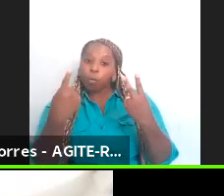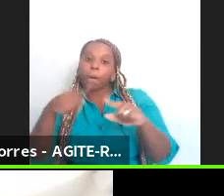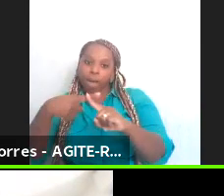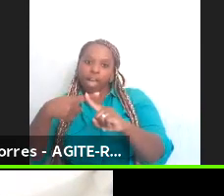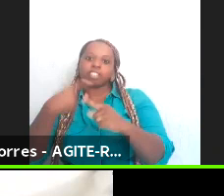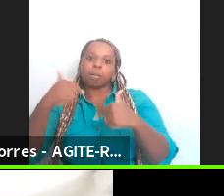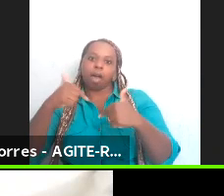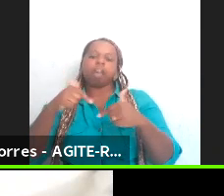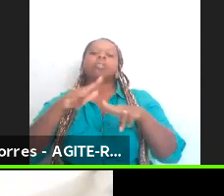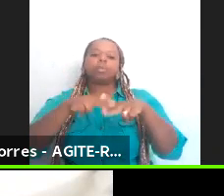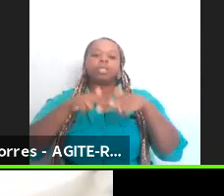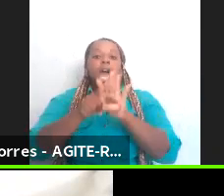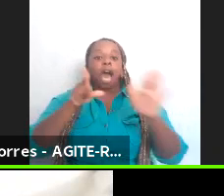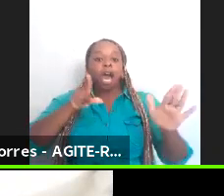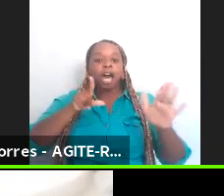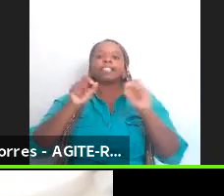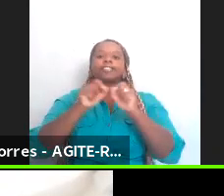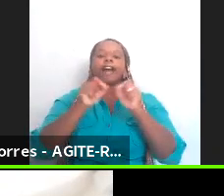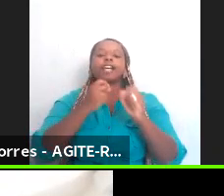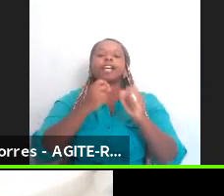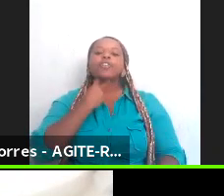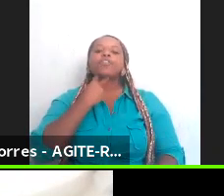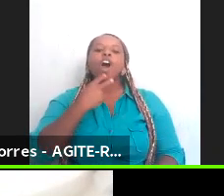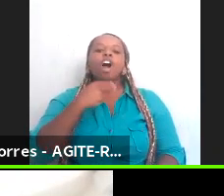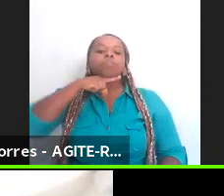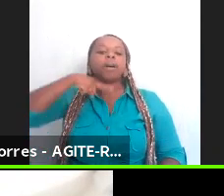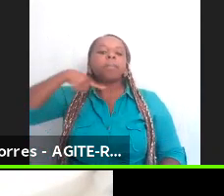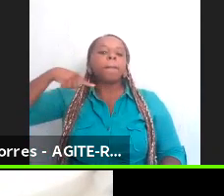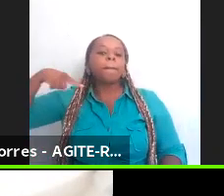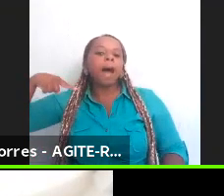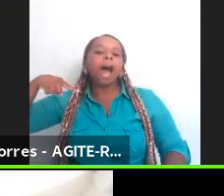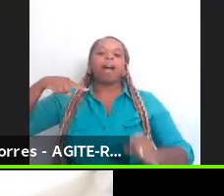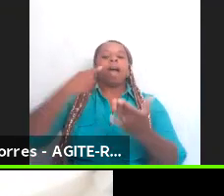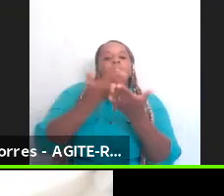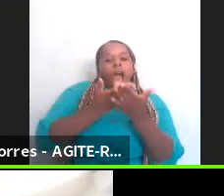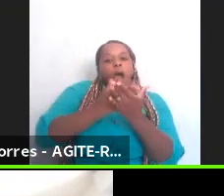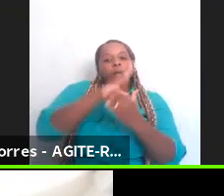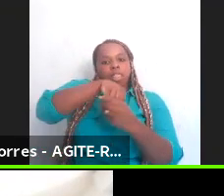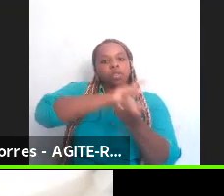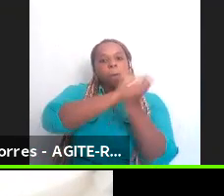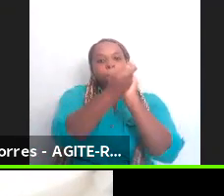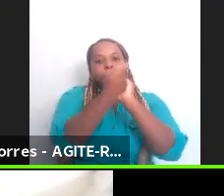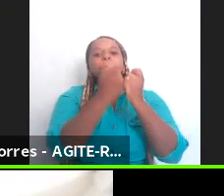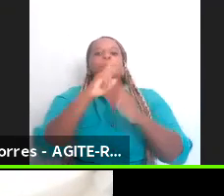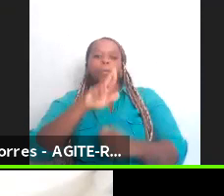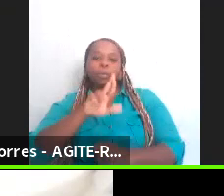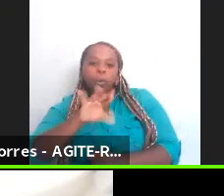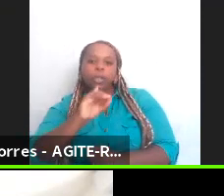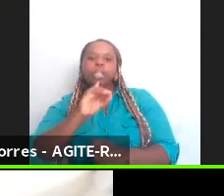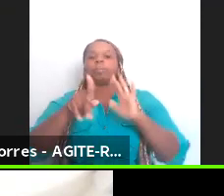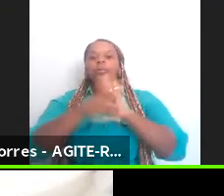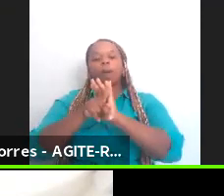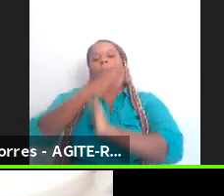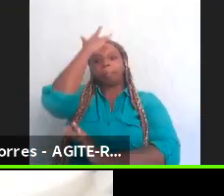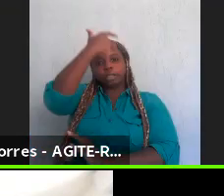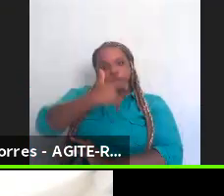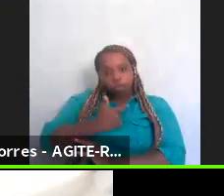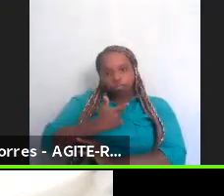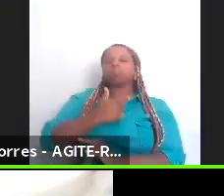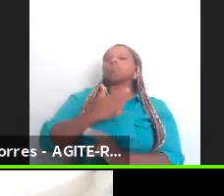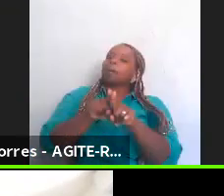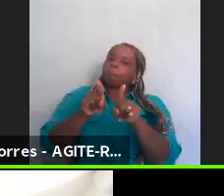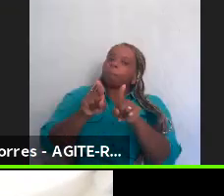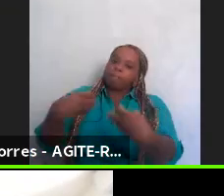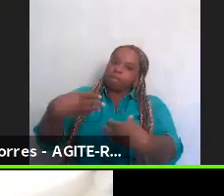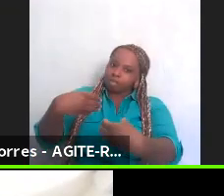faço o meu aquecimento vocal, que eu aprendi com as aulas na PUC, e fiz outros cursos que as associações ofereceram. Então, eu